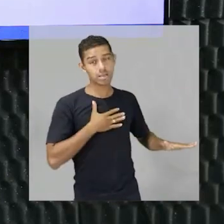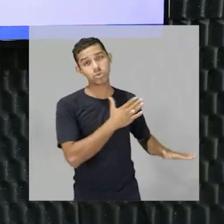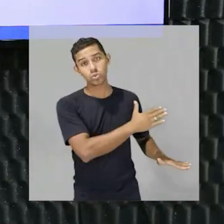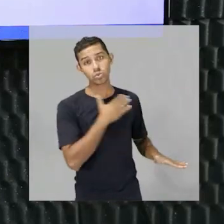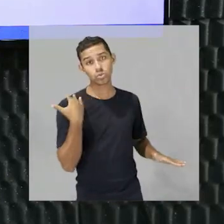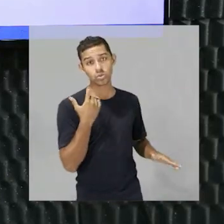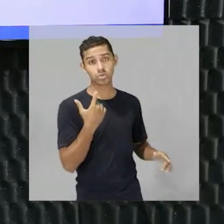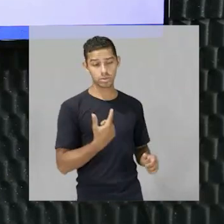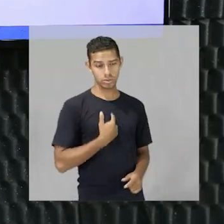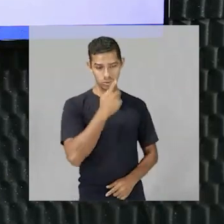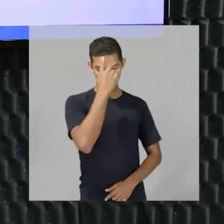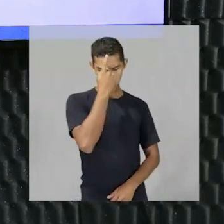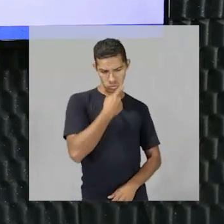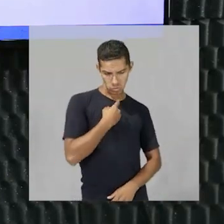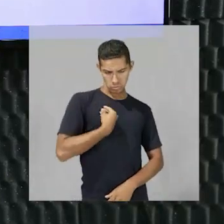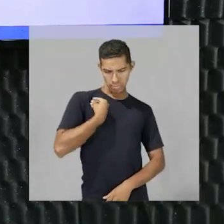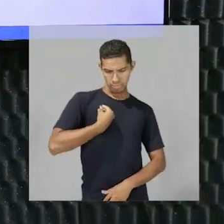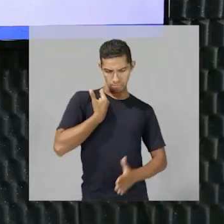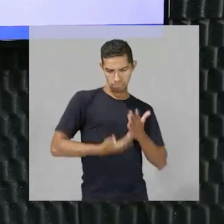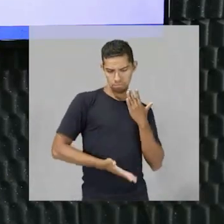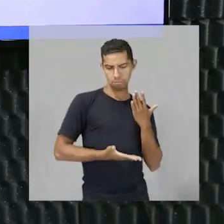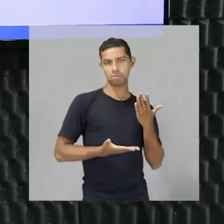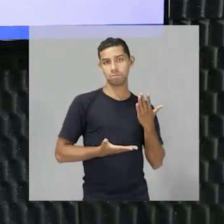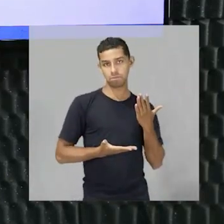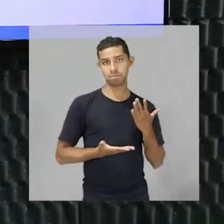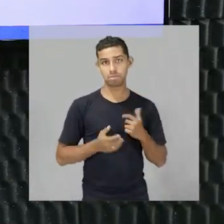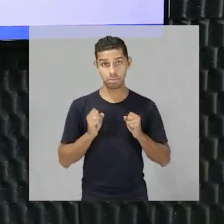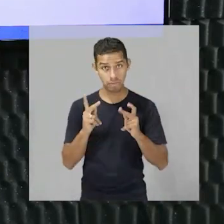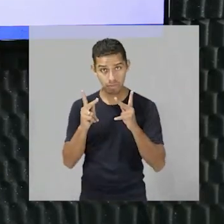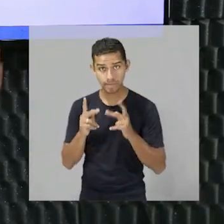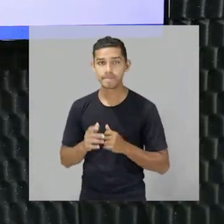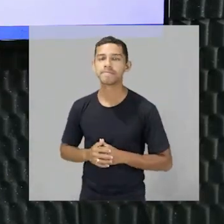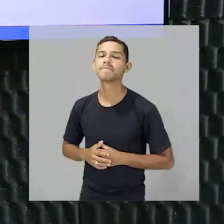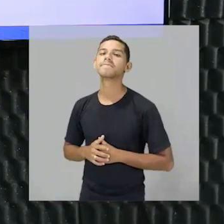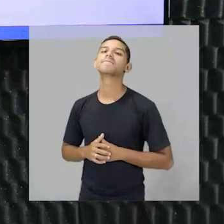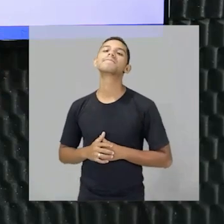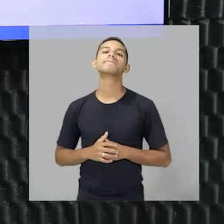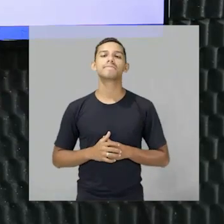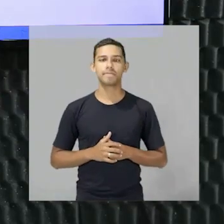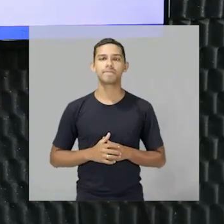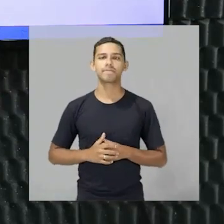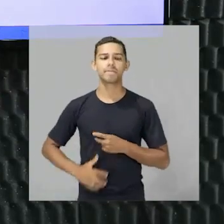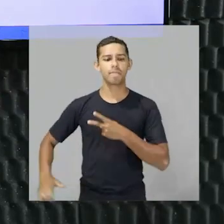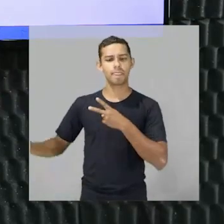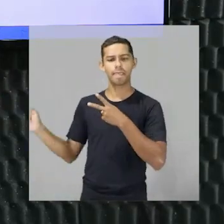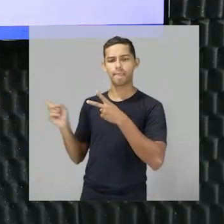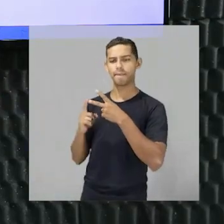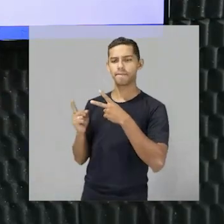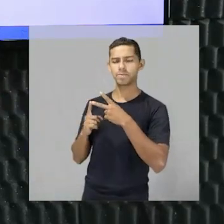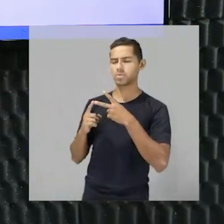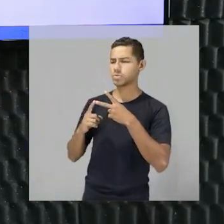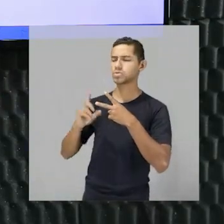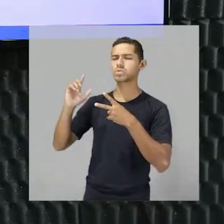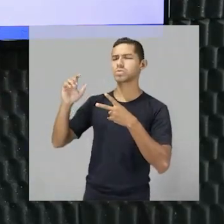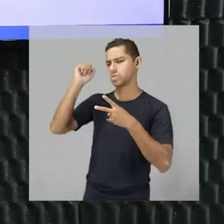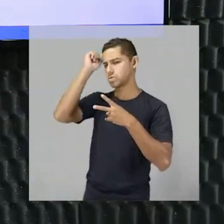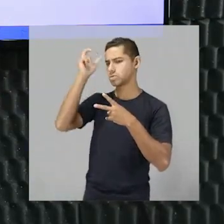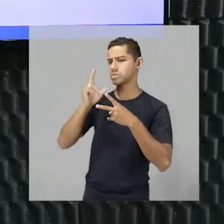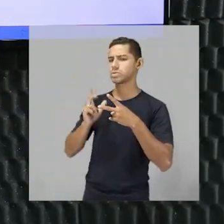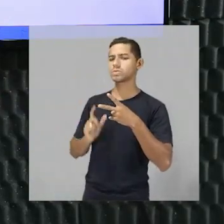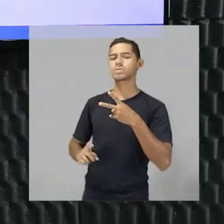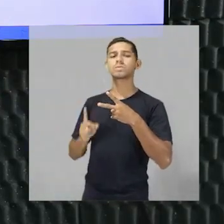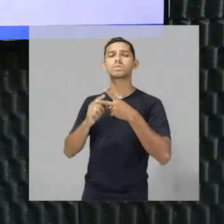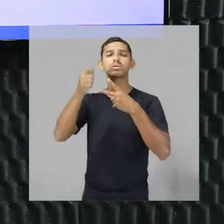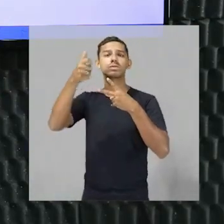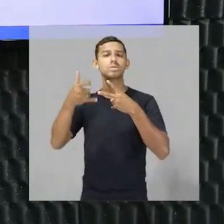risco direto de perder a sua vida num curto espaço de tempo. Fechou? E o segundo ponto agora, analisando a questão. Tá? Ele está